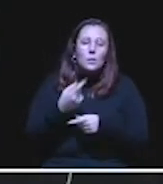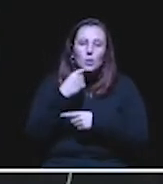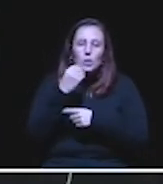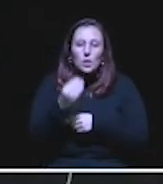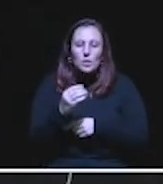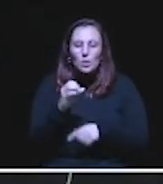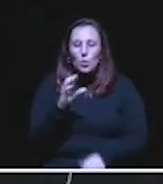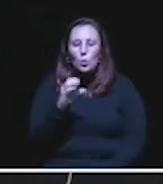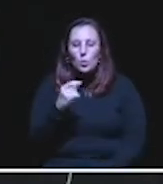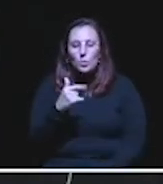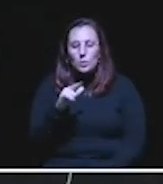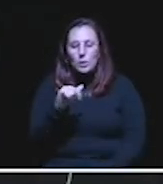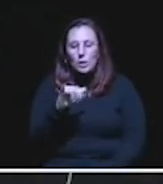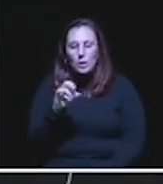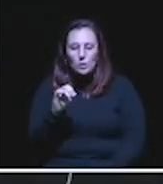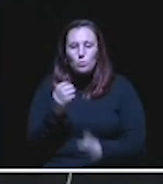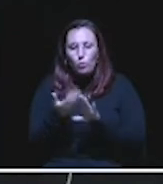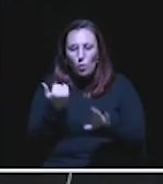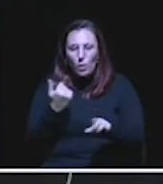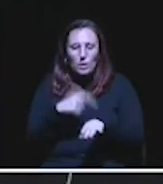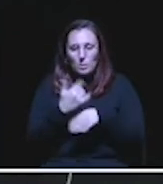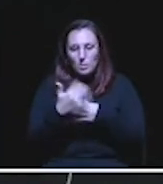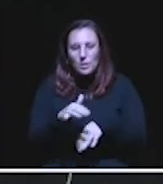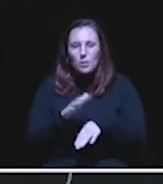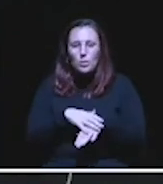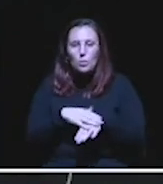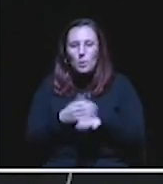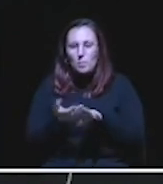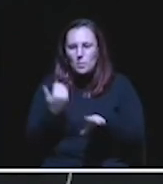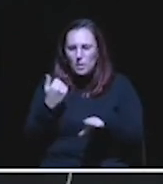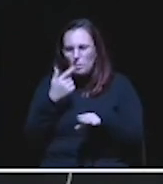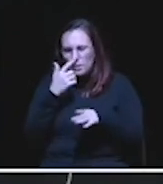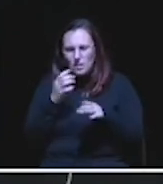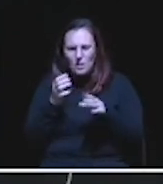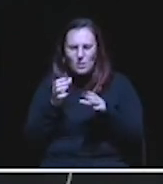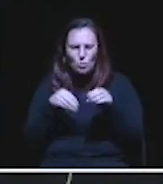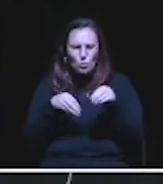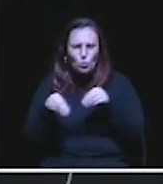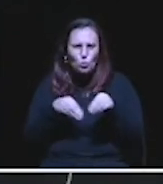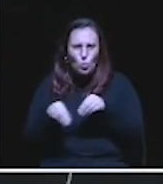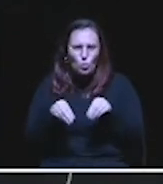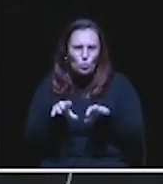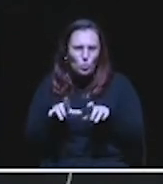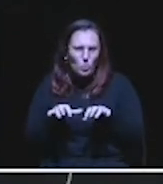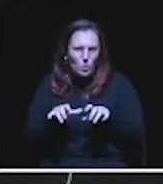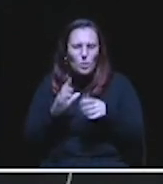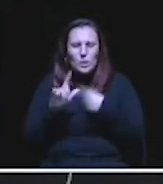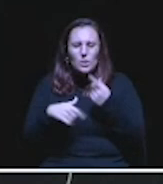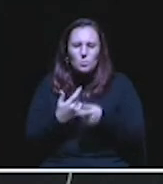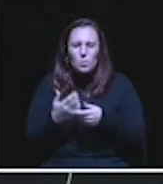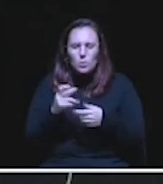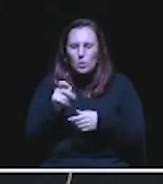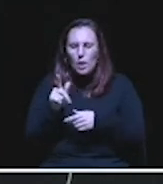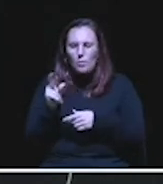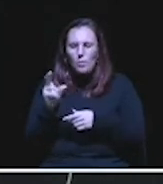Cotileiro teria sido removida e temporariamente para a montagem desse palco, que parecia desenhada em Minecraft. Depois, a notícia de que Álvaro Covões